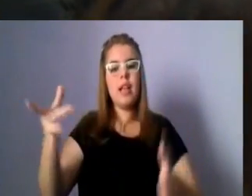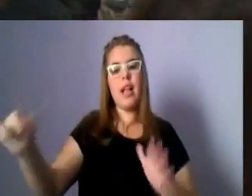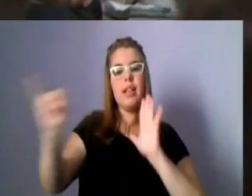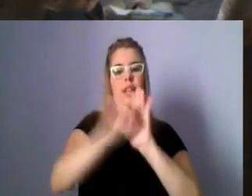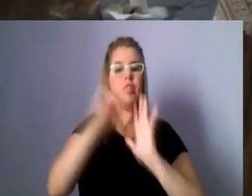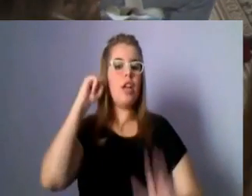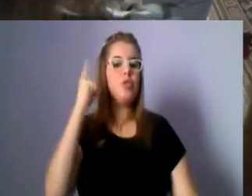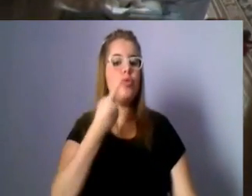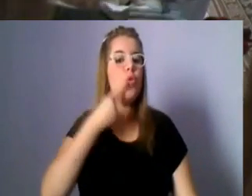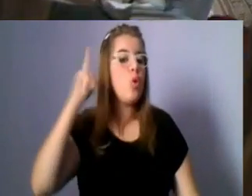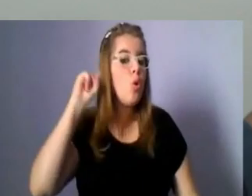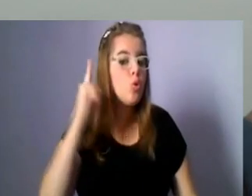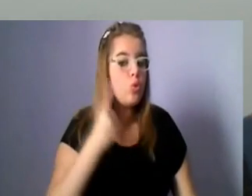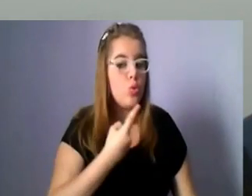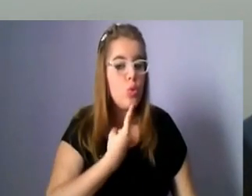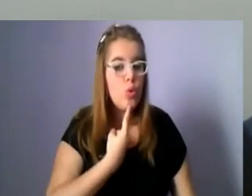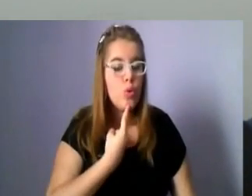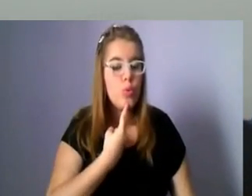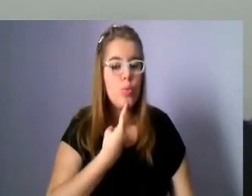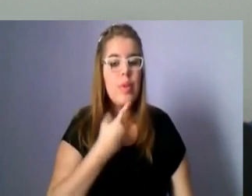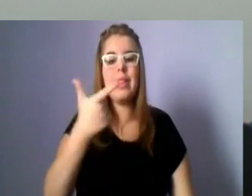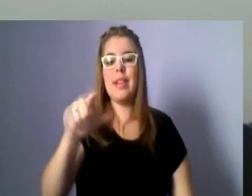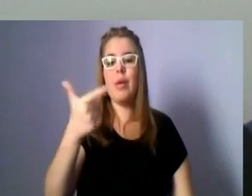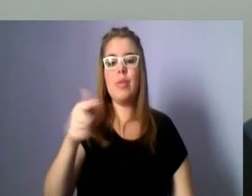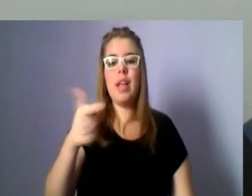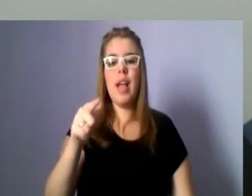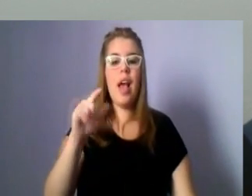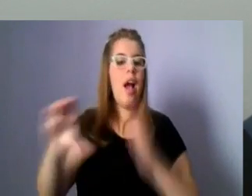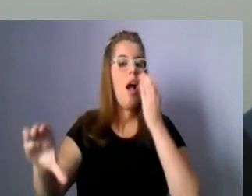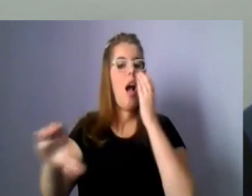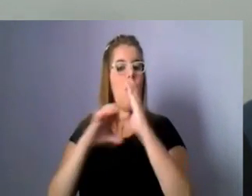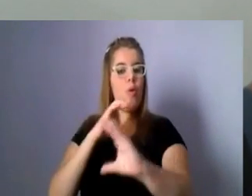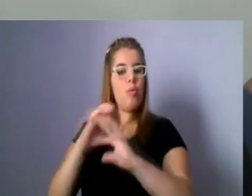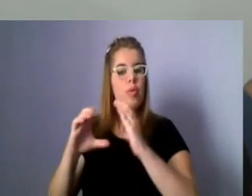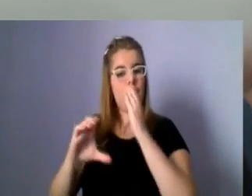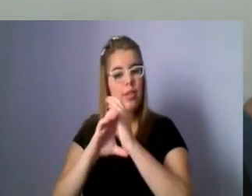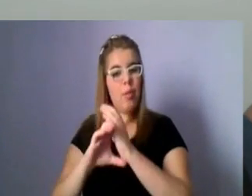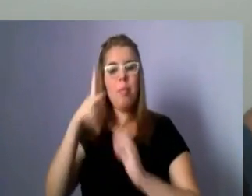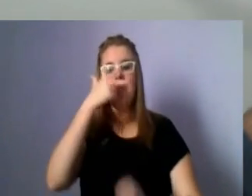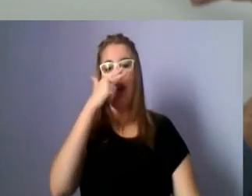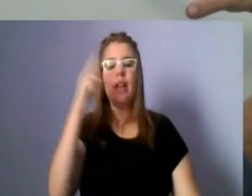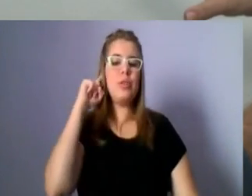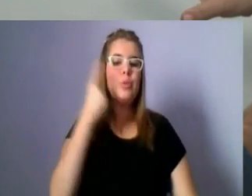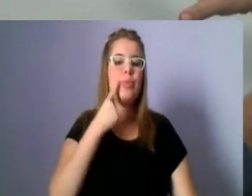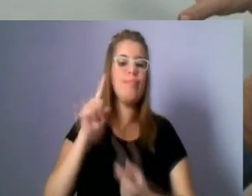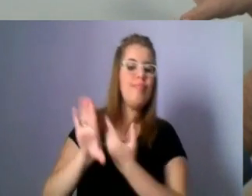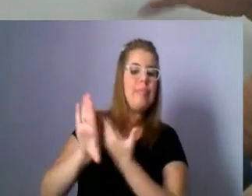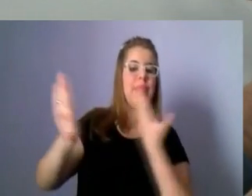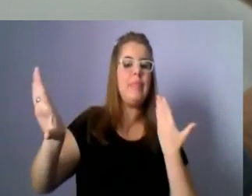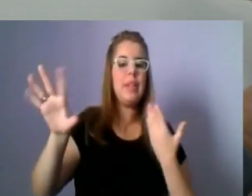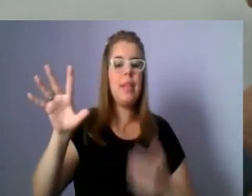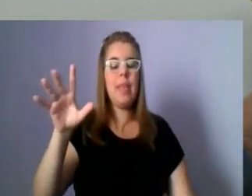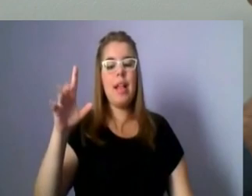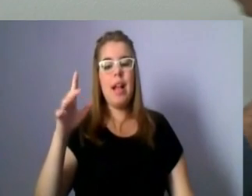construção da identidade do surdo. Porque para o surdo não ter a comunicação com o ouvinte leva a um isolamento. Então